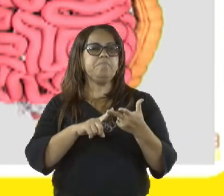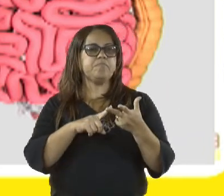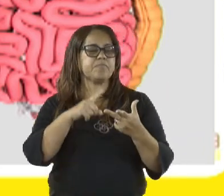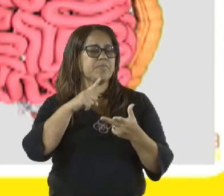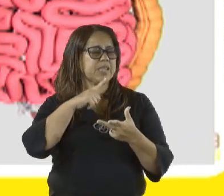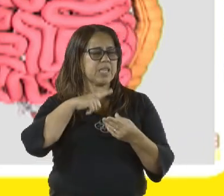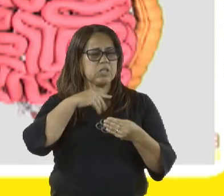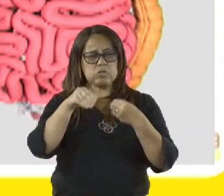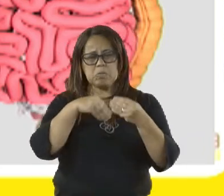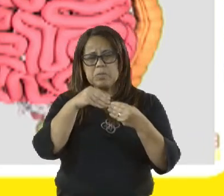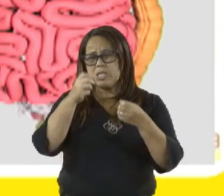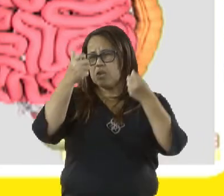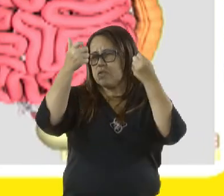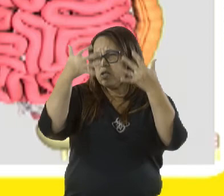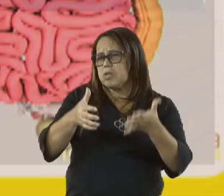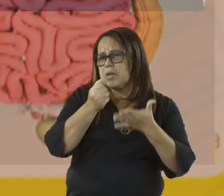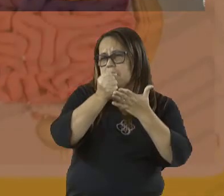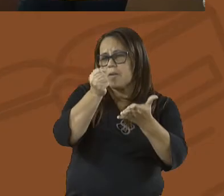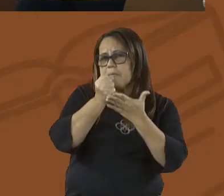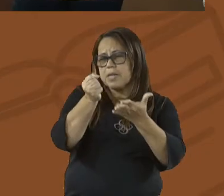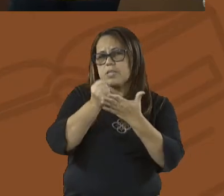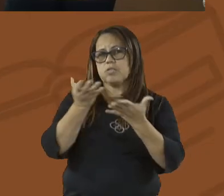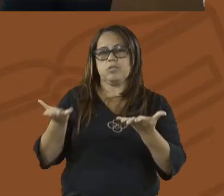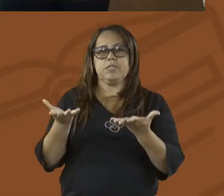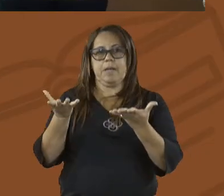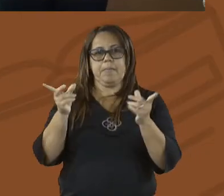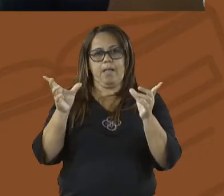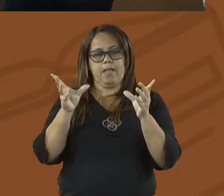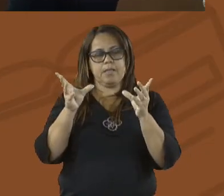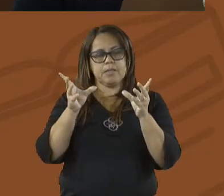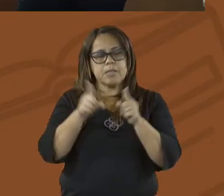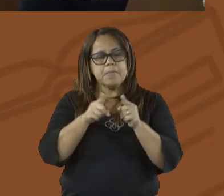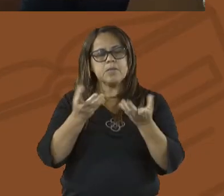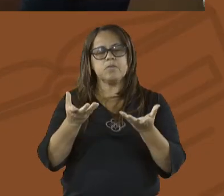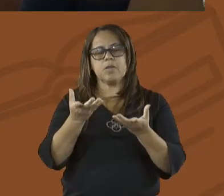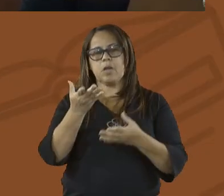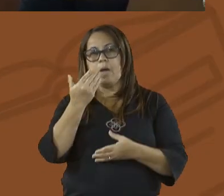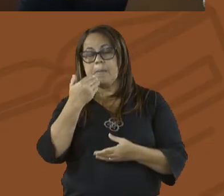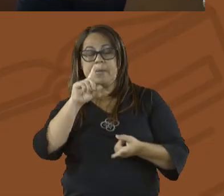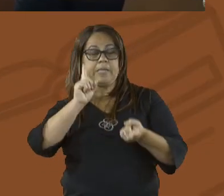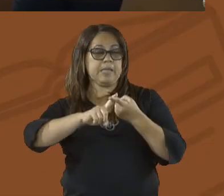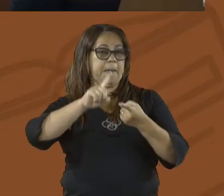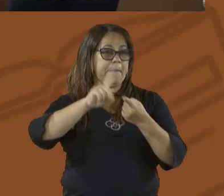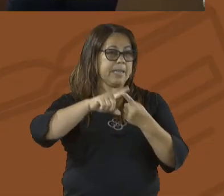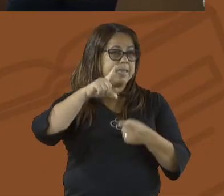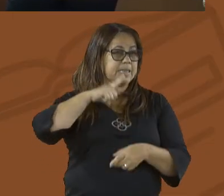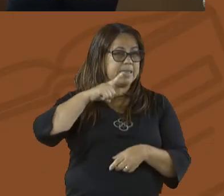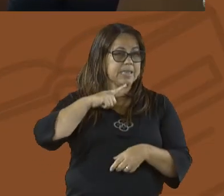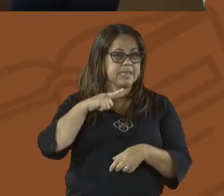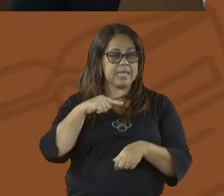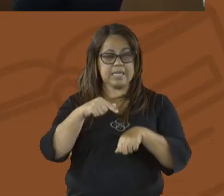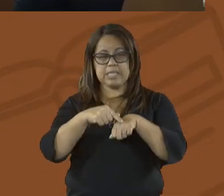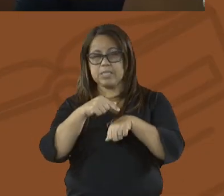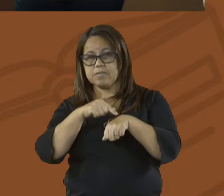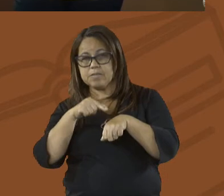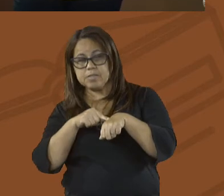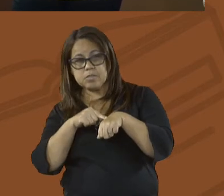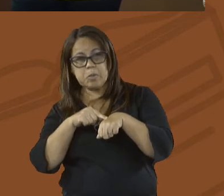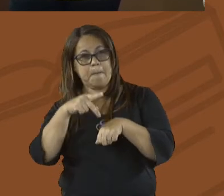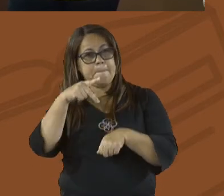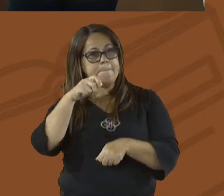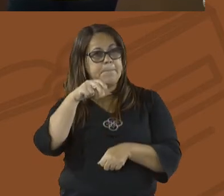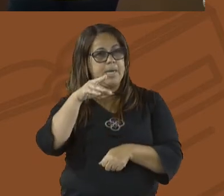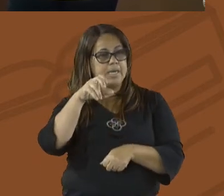as substâncias que eu falei, que vai ajudar ali na quebra daquele alimento. Tem as glândulas do pâncreas